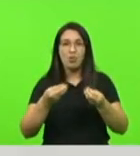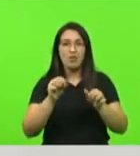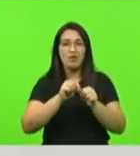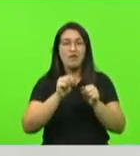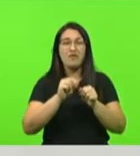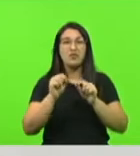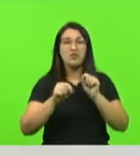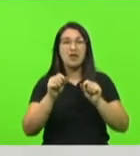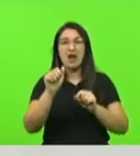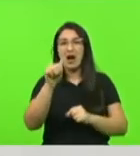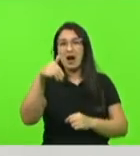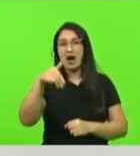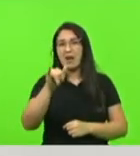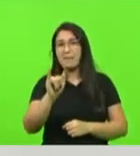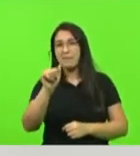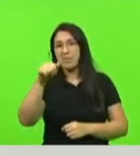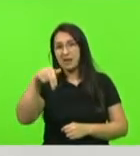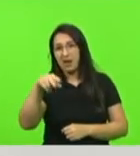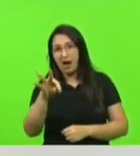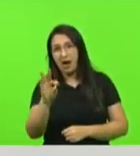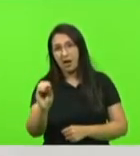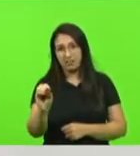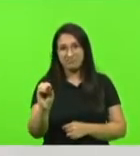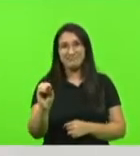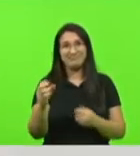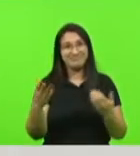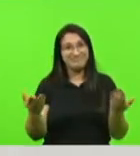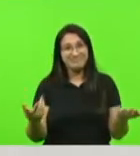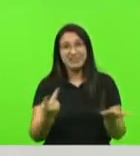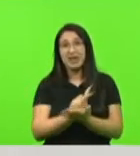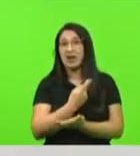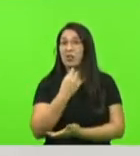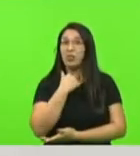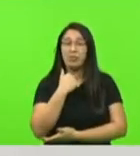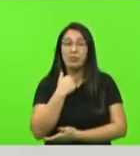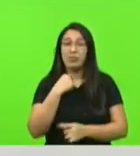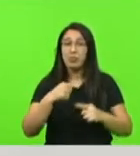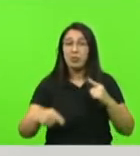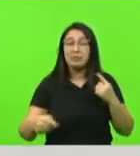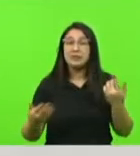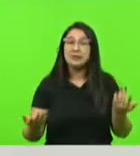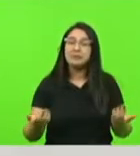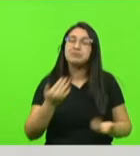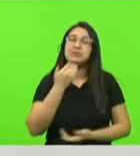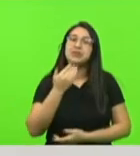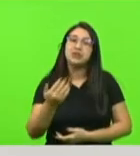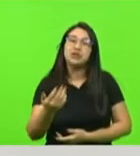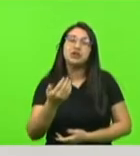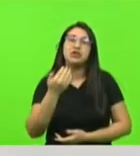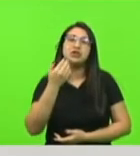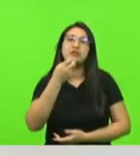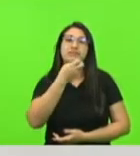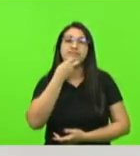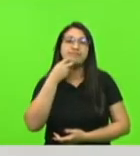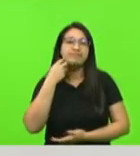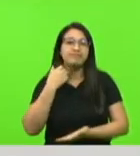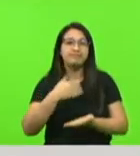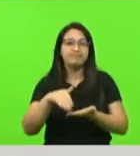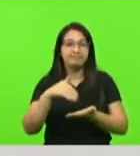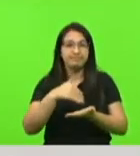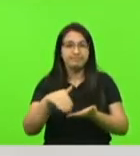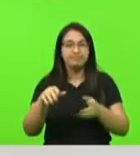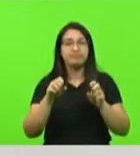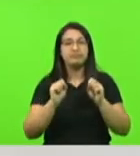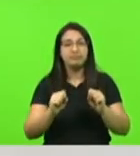Blumenau para trazer para a secretaria. E nós vamos pedir para o secretário Vampiro para que ele avance nas reformas.